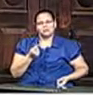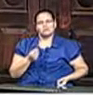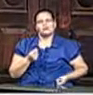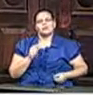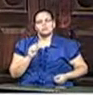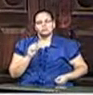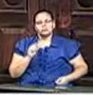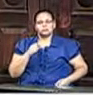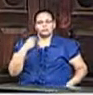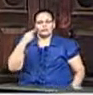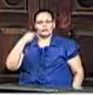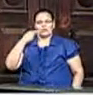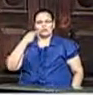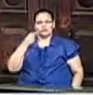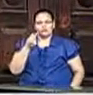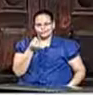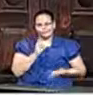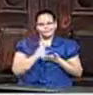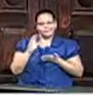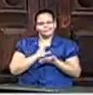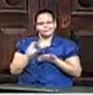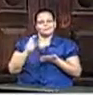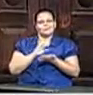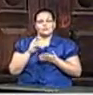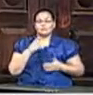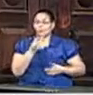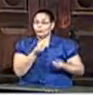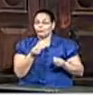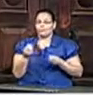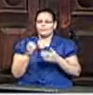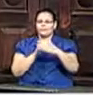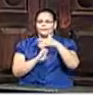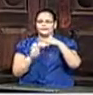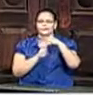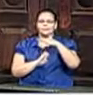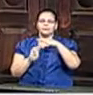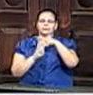honorários advocatícios, que muitas daquelas empresas